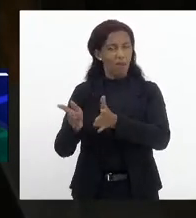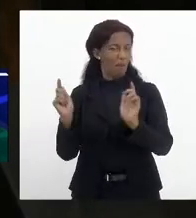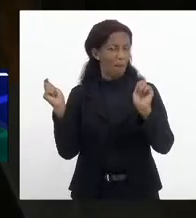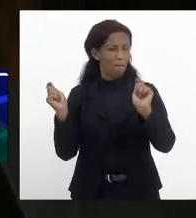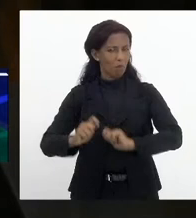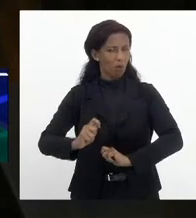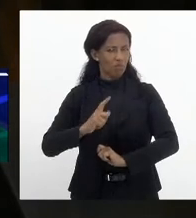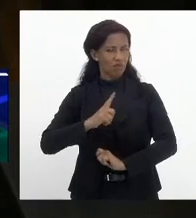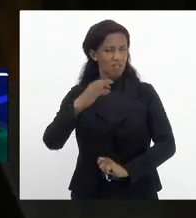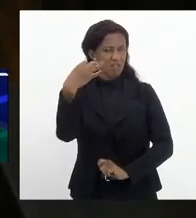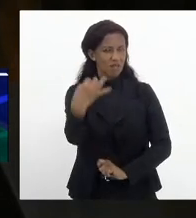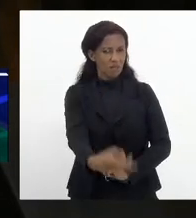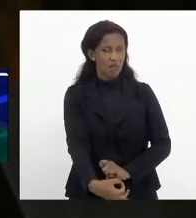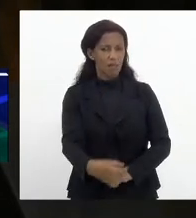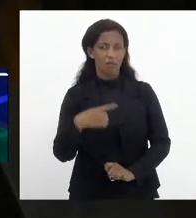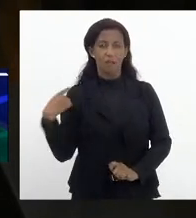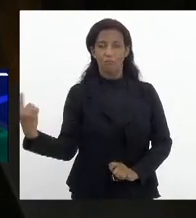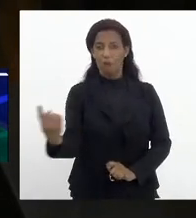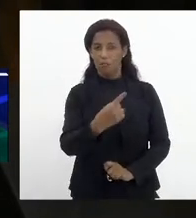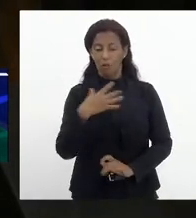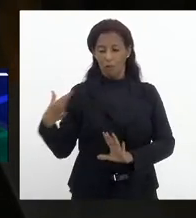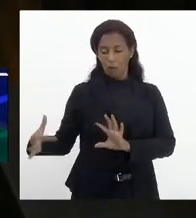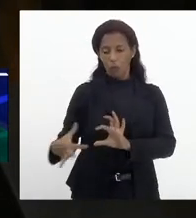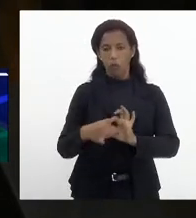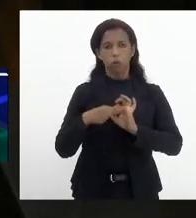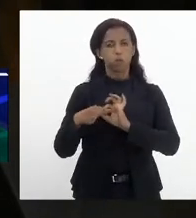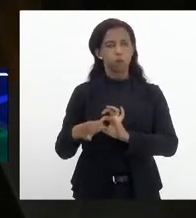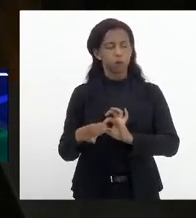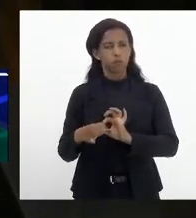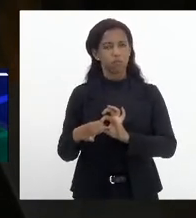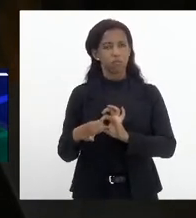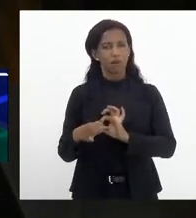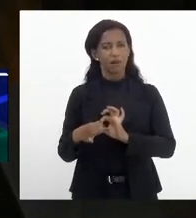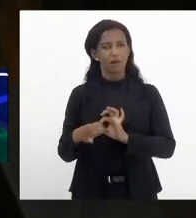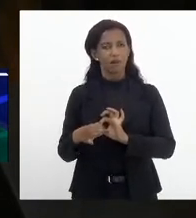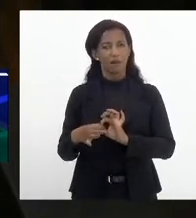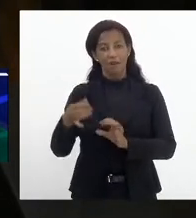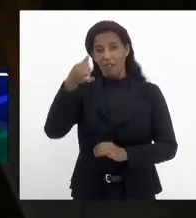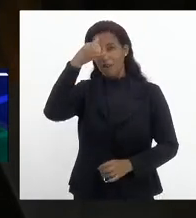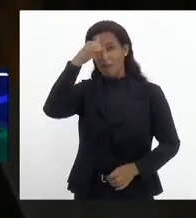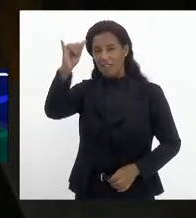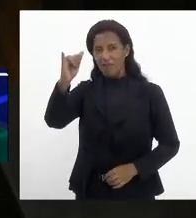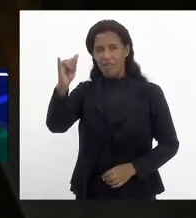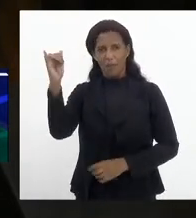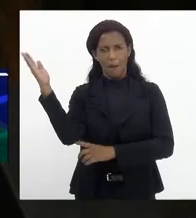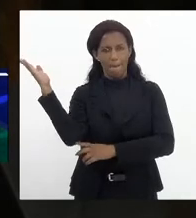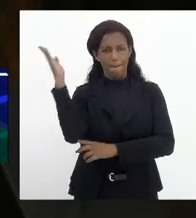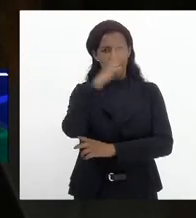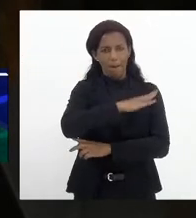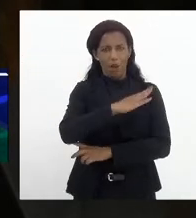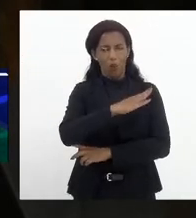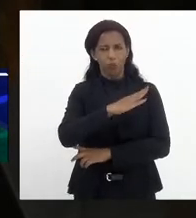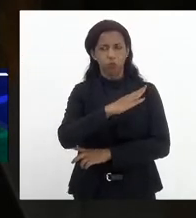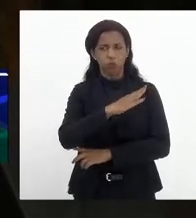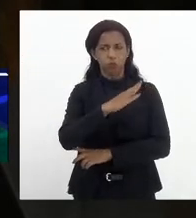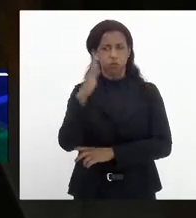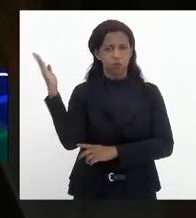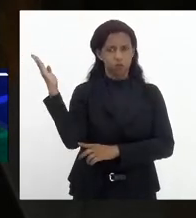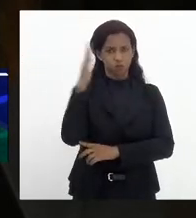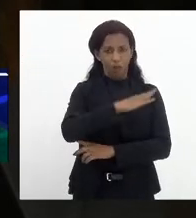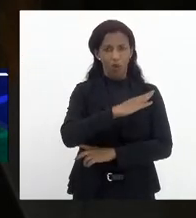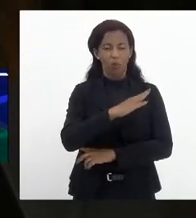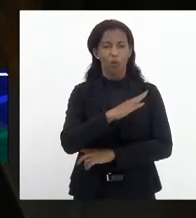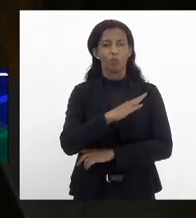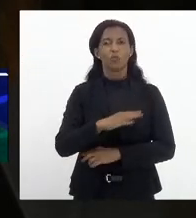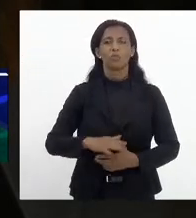ter certeza que nós estamos unidos para evitar que esse mal